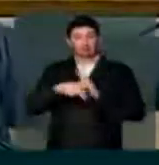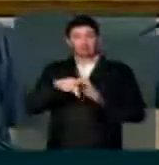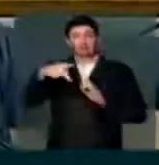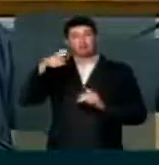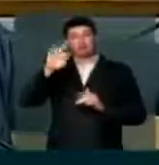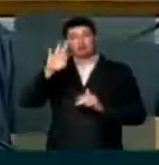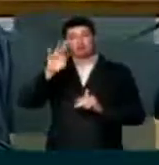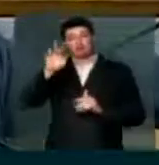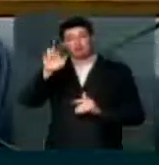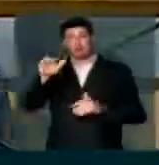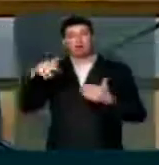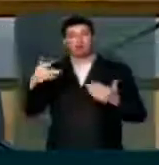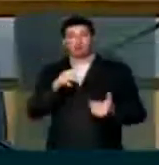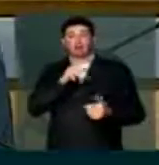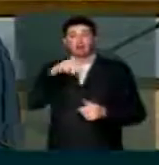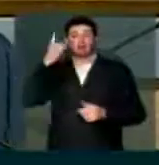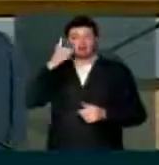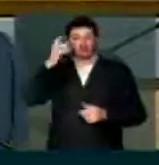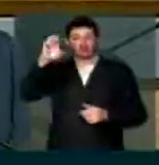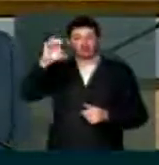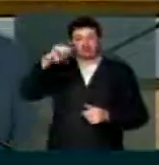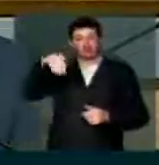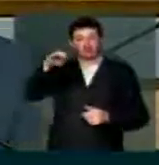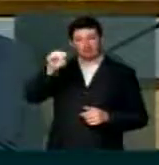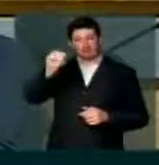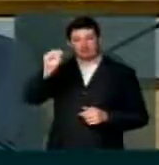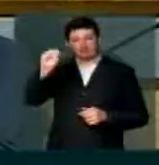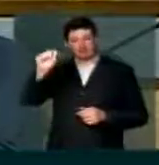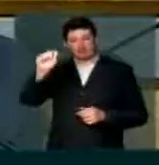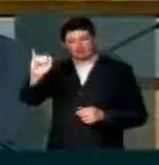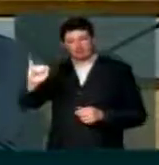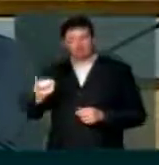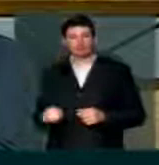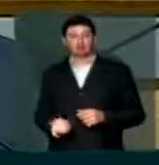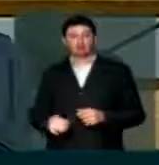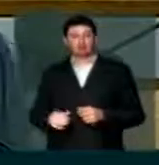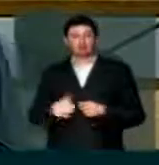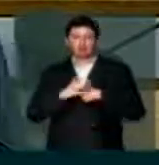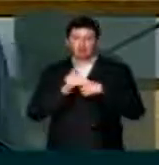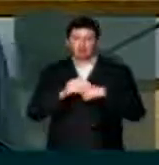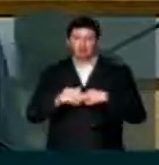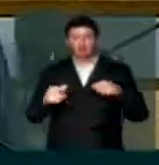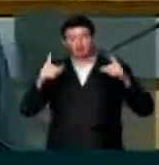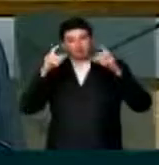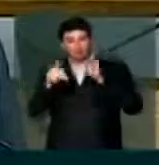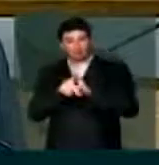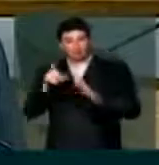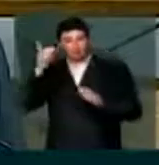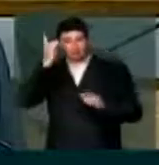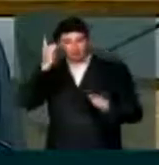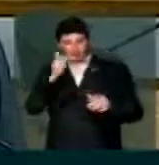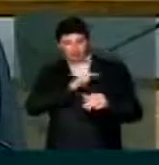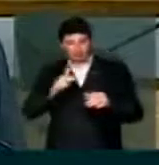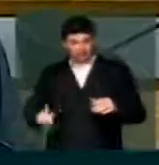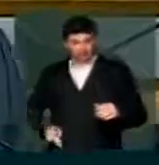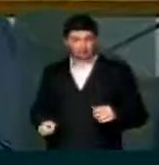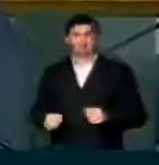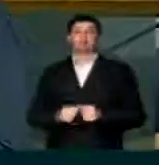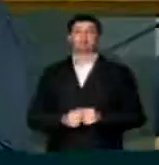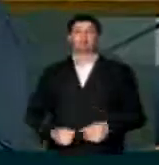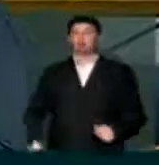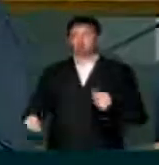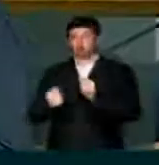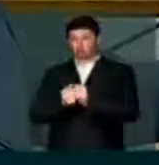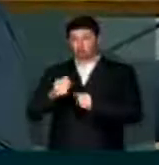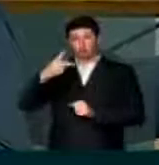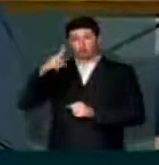o deputado Imbassaí mostra uma foto afetiva, carinhosa, da presidente Dilma ao